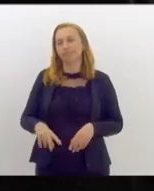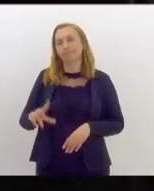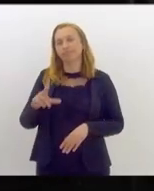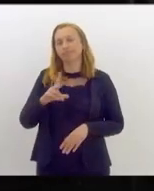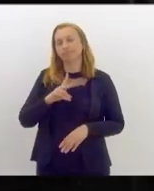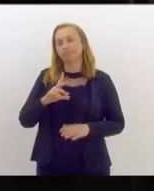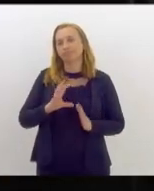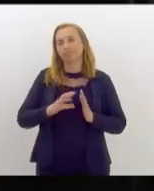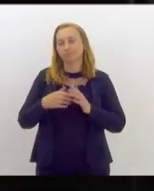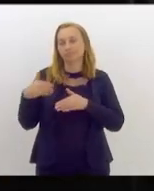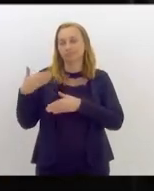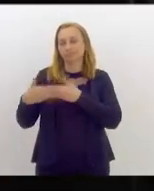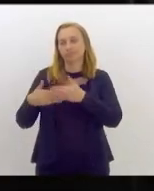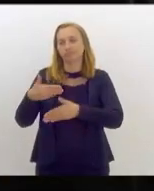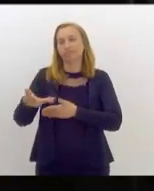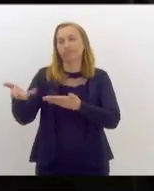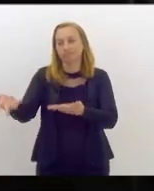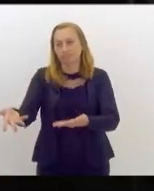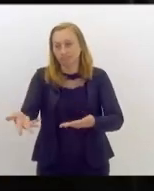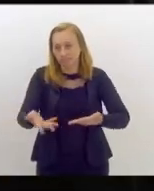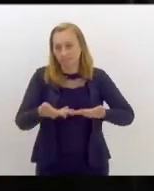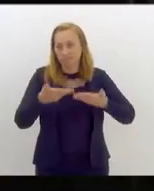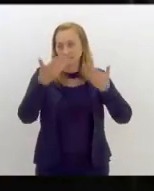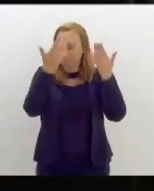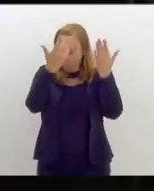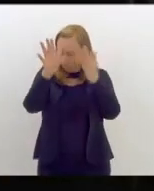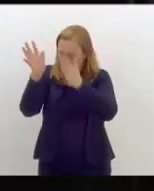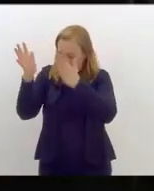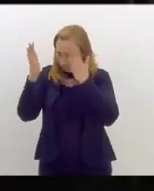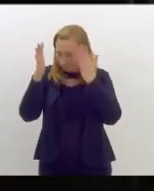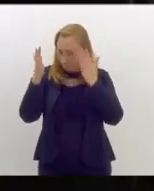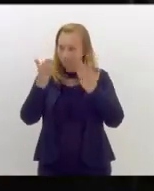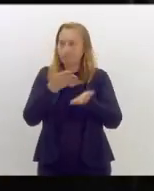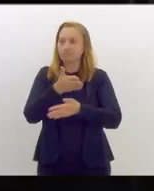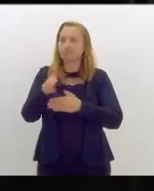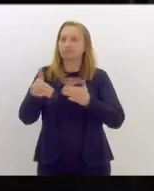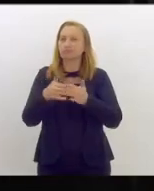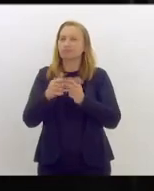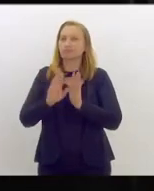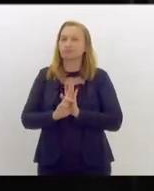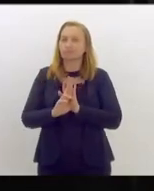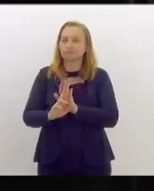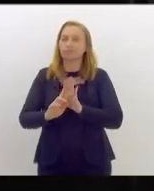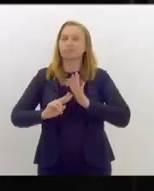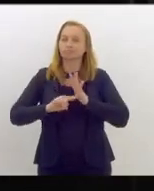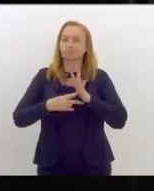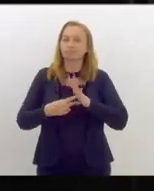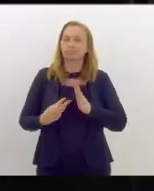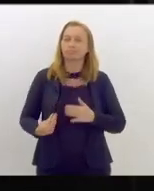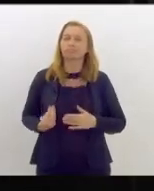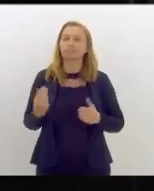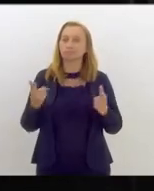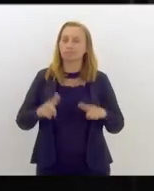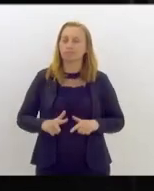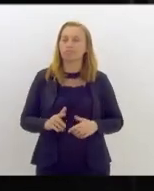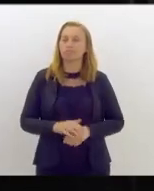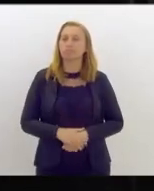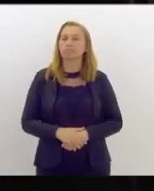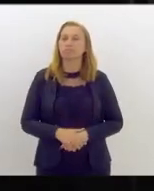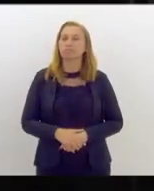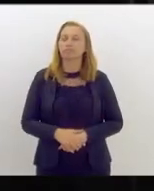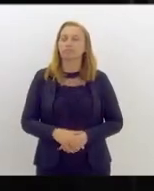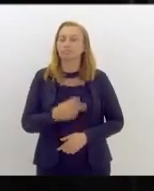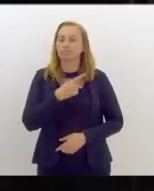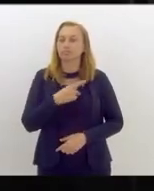para convidar todas as para cumprimentar todas as representações sindicais aqui presente Presidente